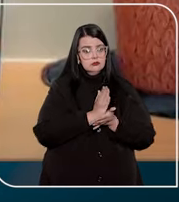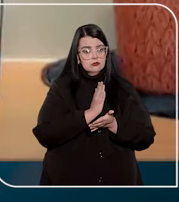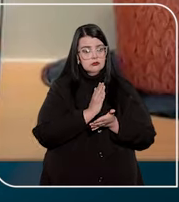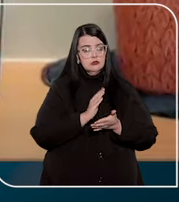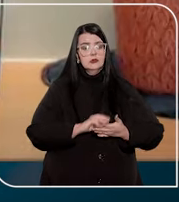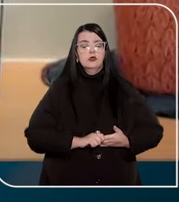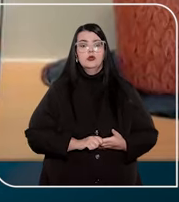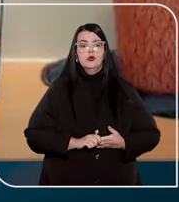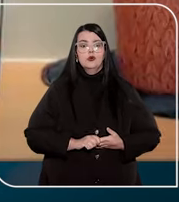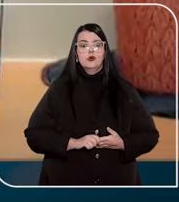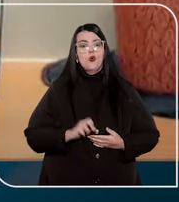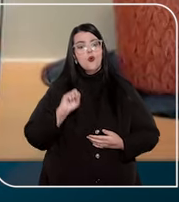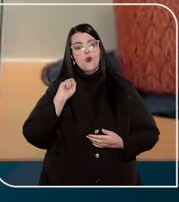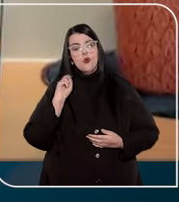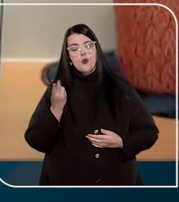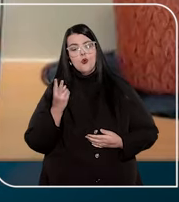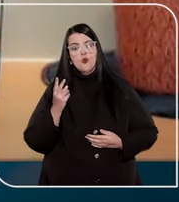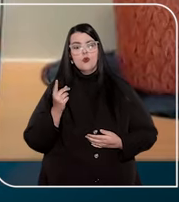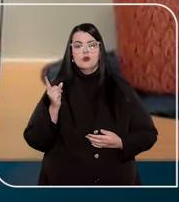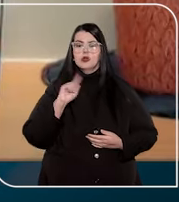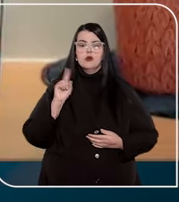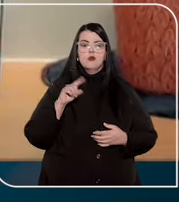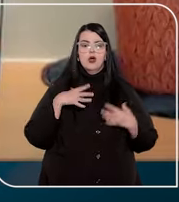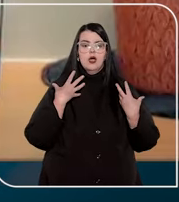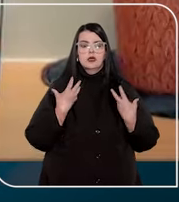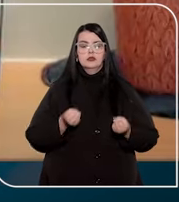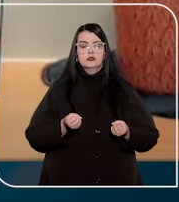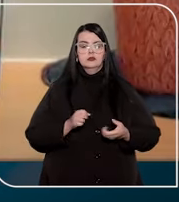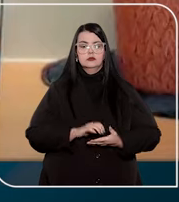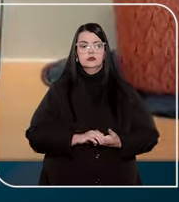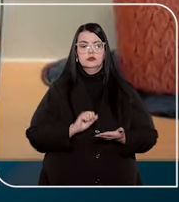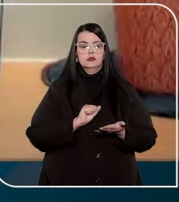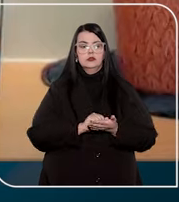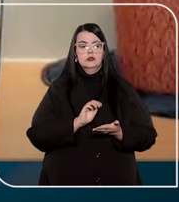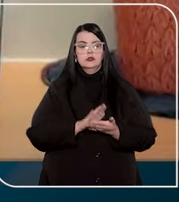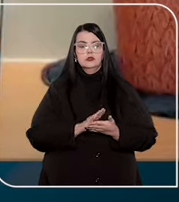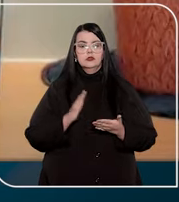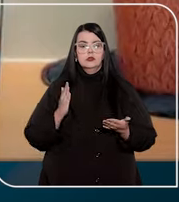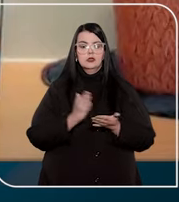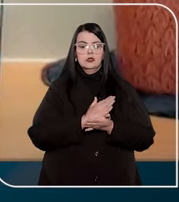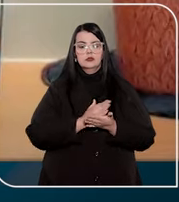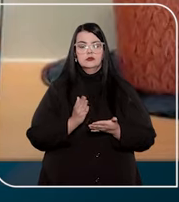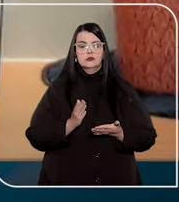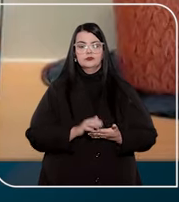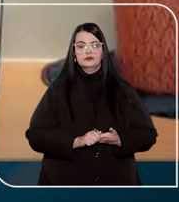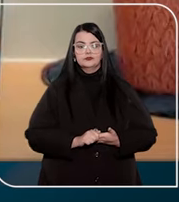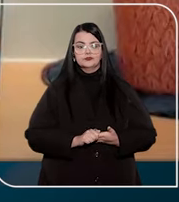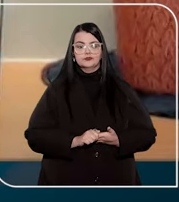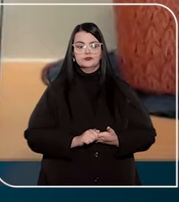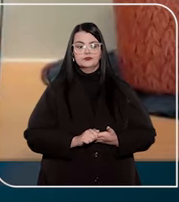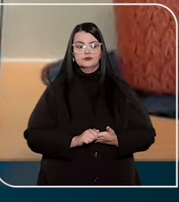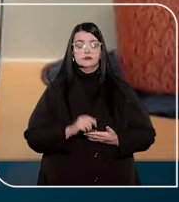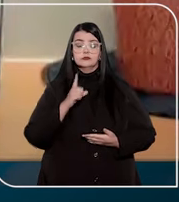de admissibilidade, ou inadmitir, se ausente, algum dos pressupostos de admissibilidade. Depois,